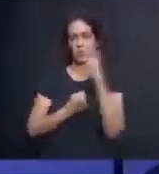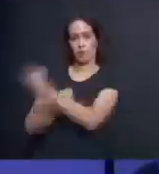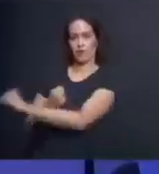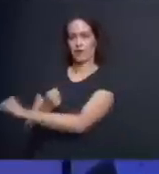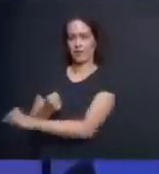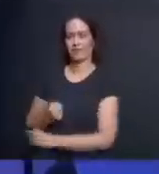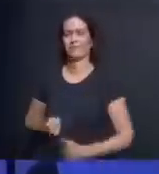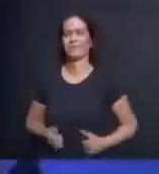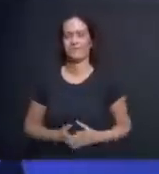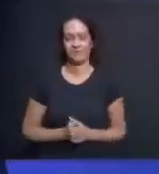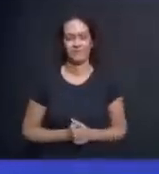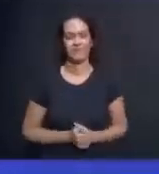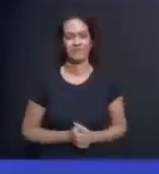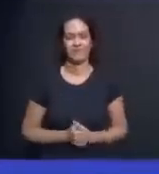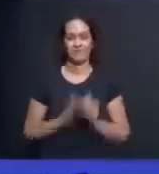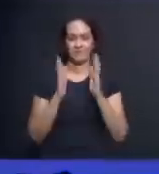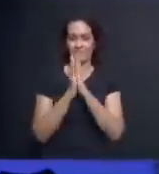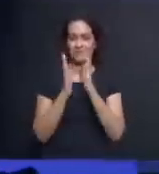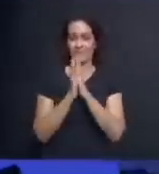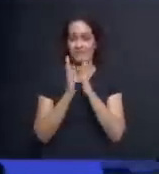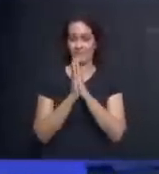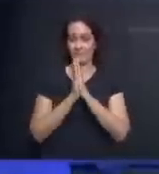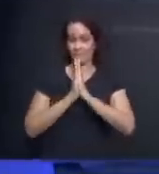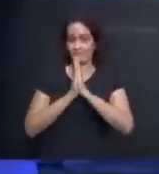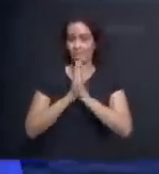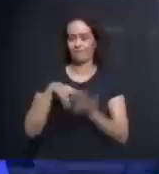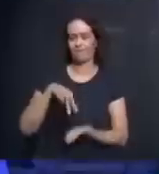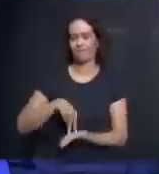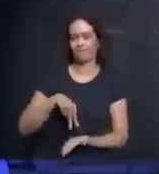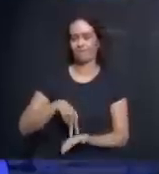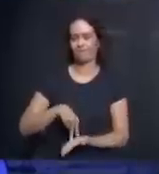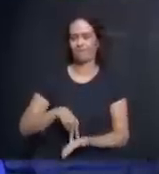Então eu quero orar agora. Vou te pedir para ficar em pé.